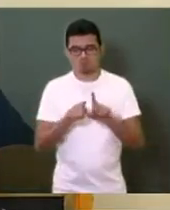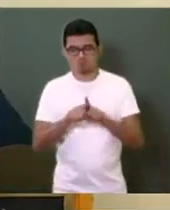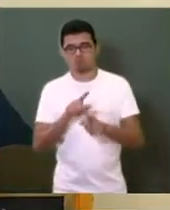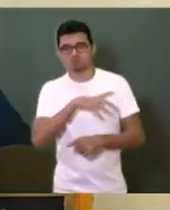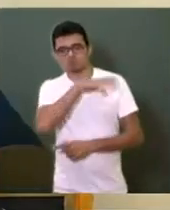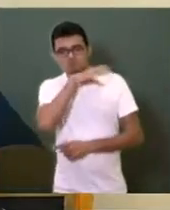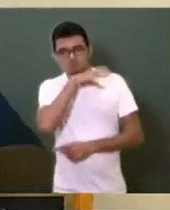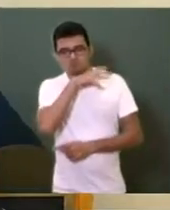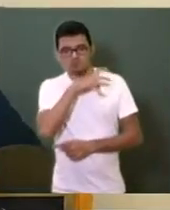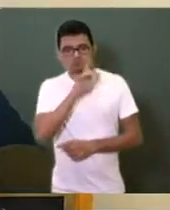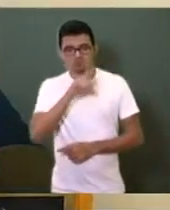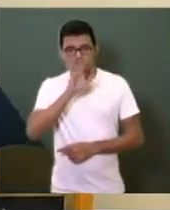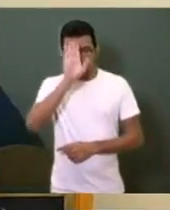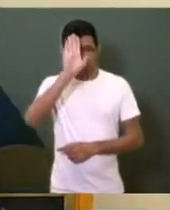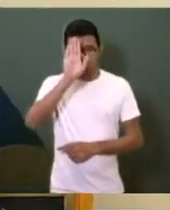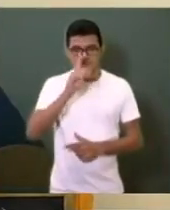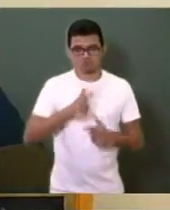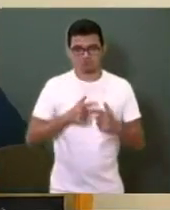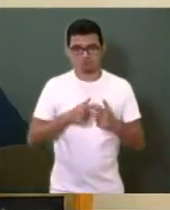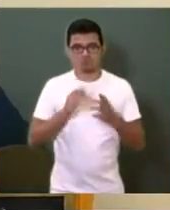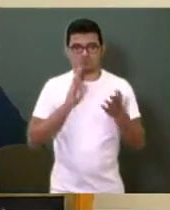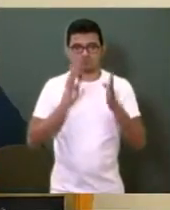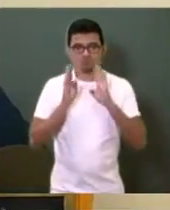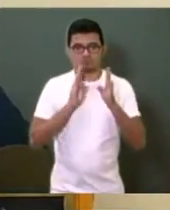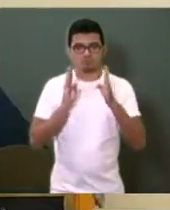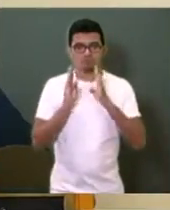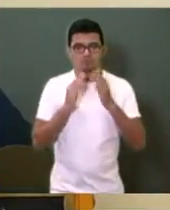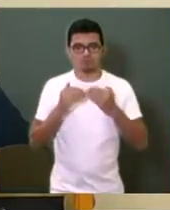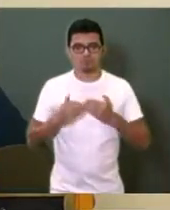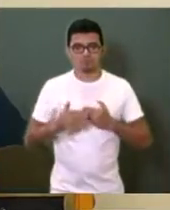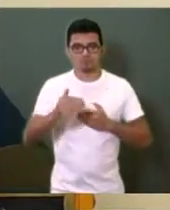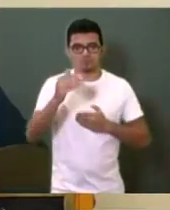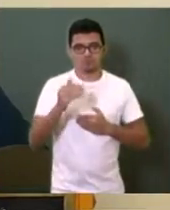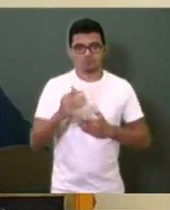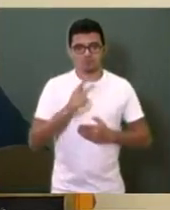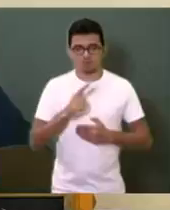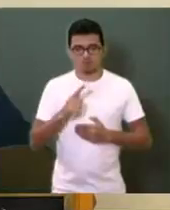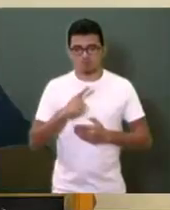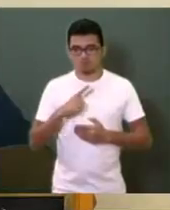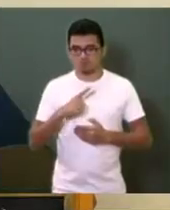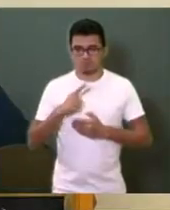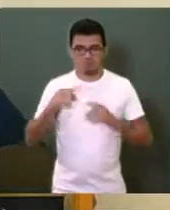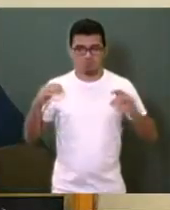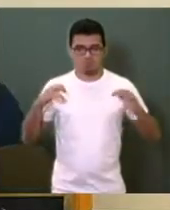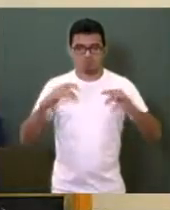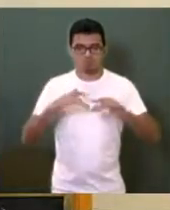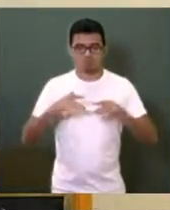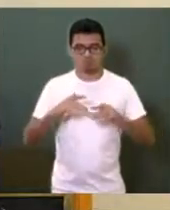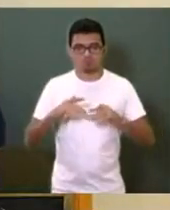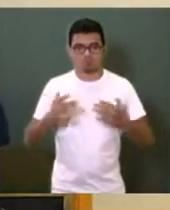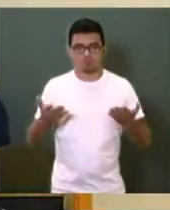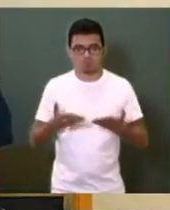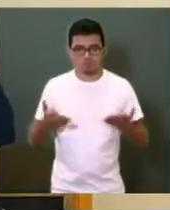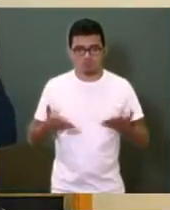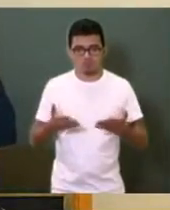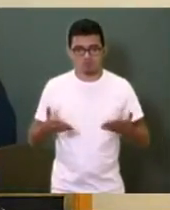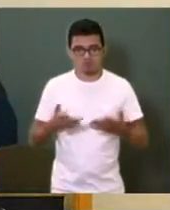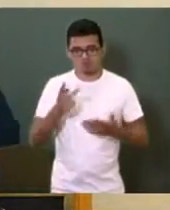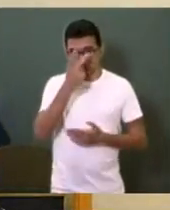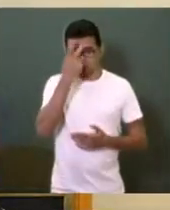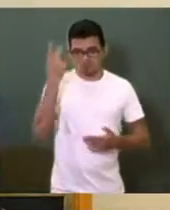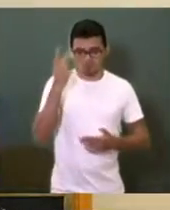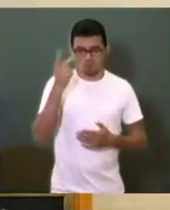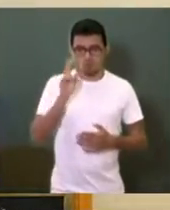depois que o facebook começou a bomba tanto que hoje quase ninguém usa mais o